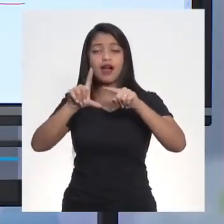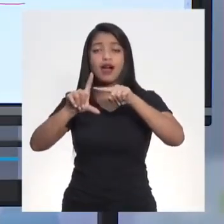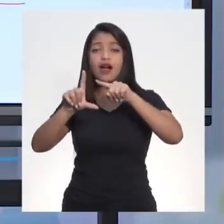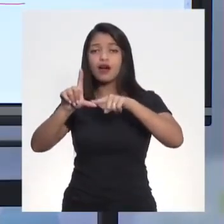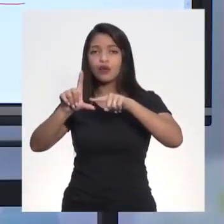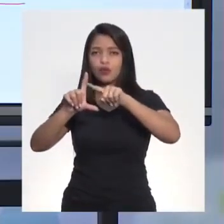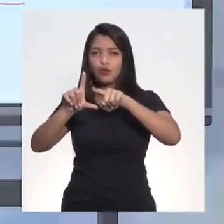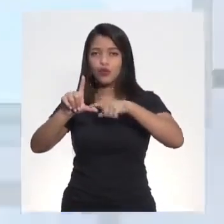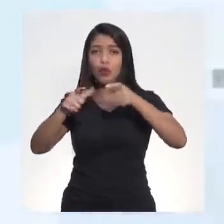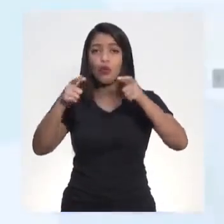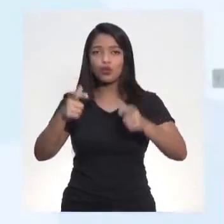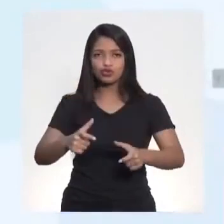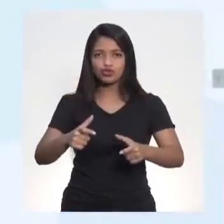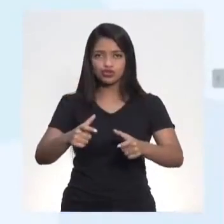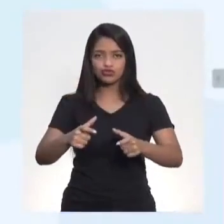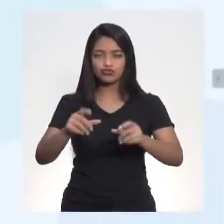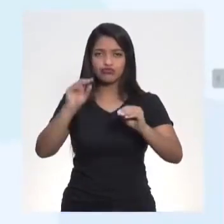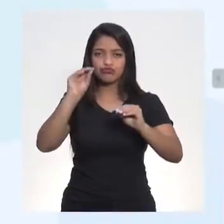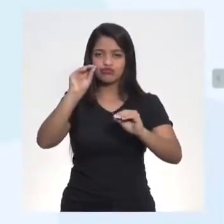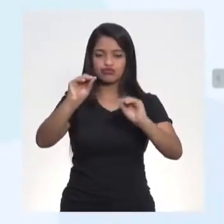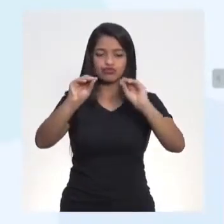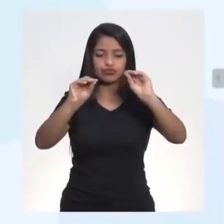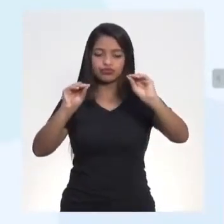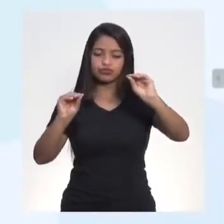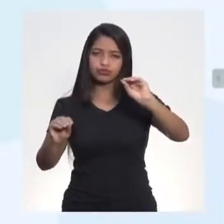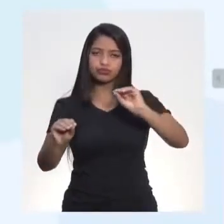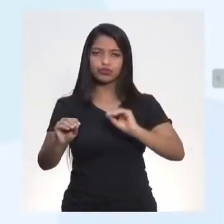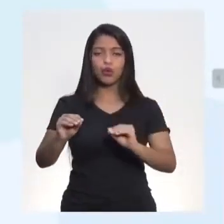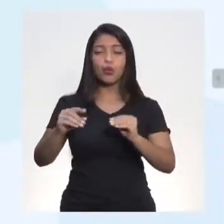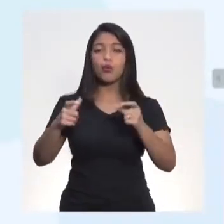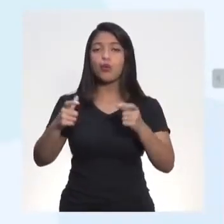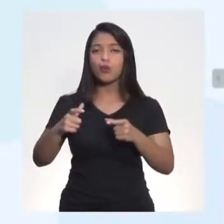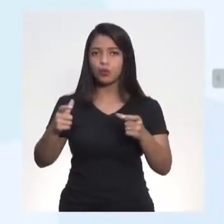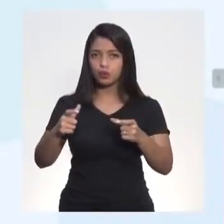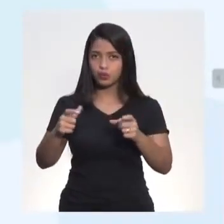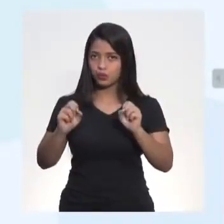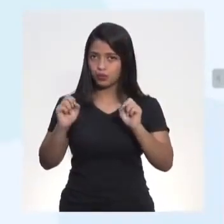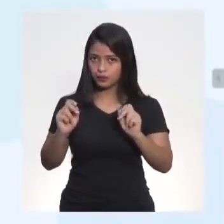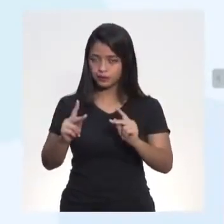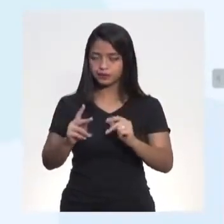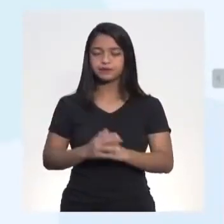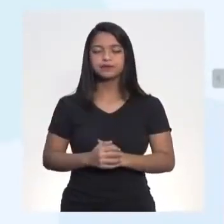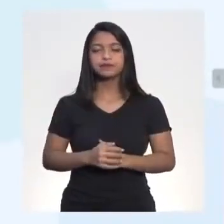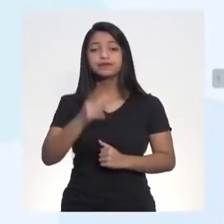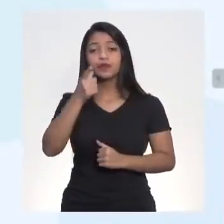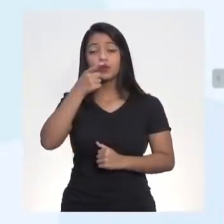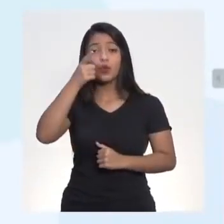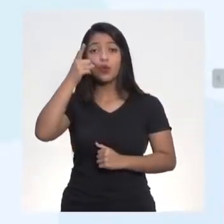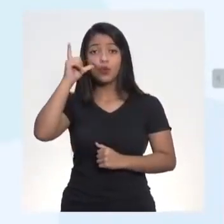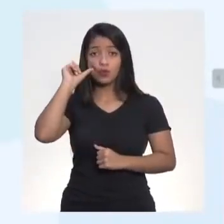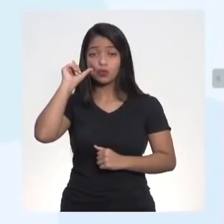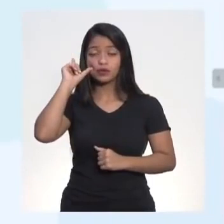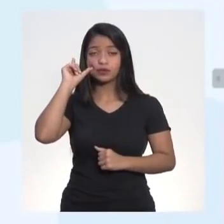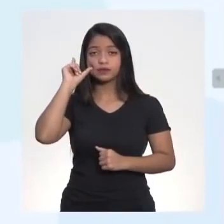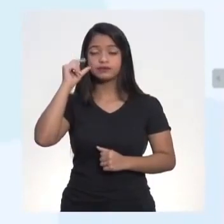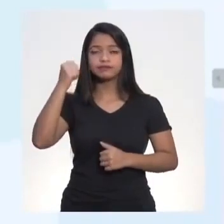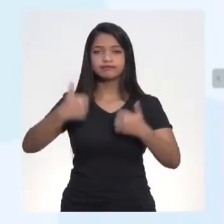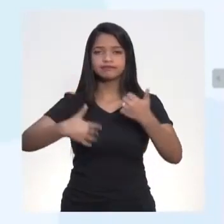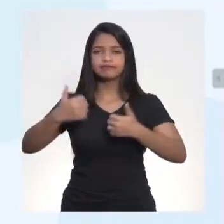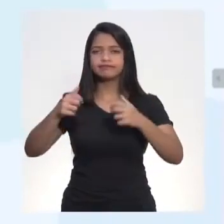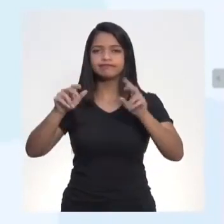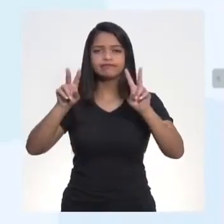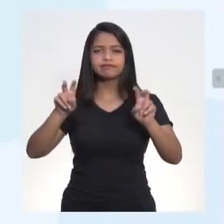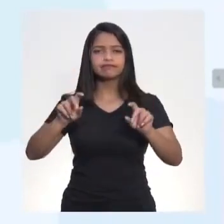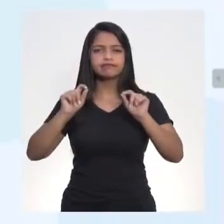novo. posições, né? Observem as posições. Ontem, quando a gente falava da